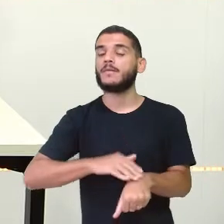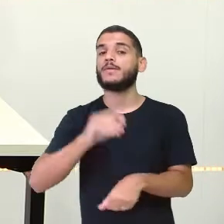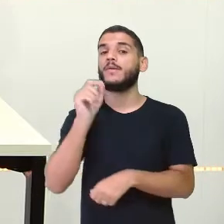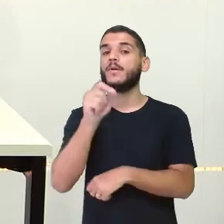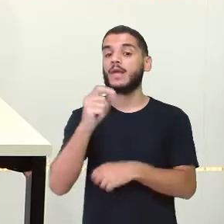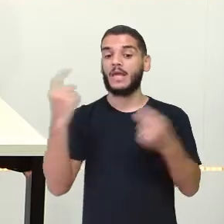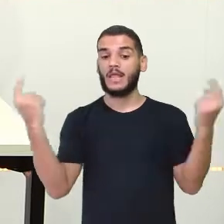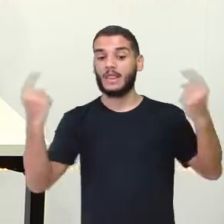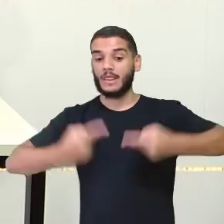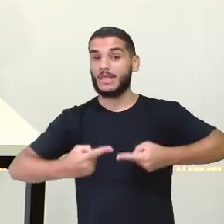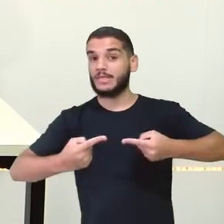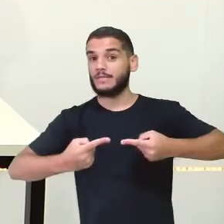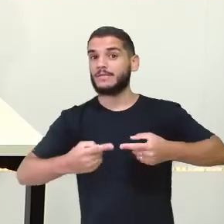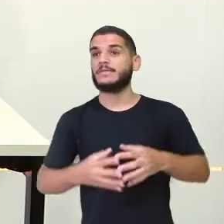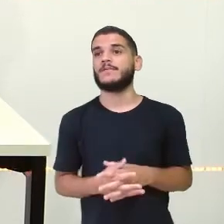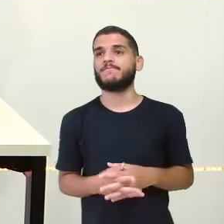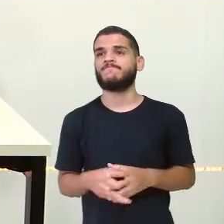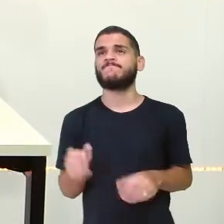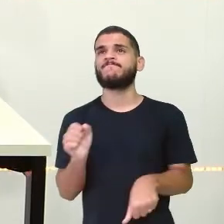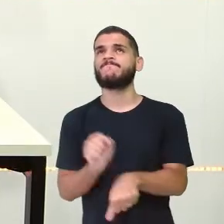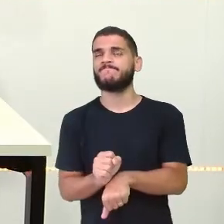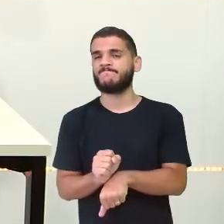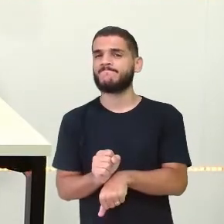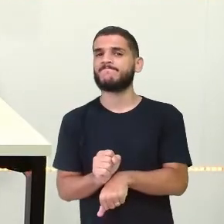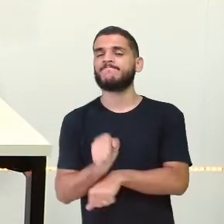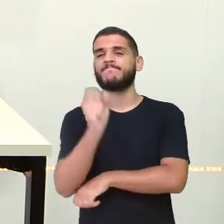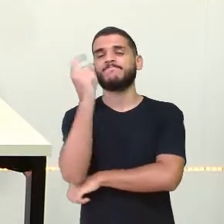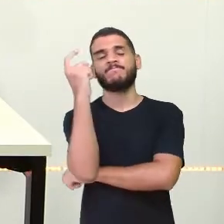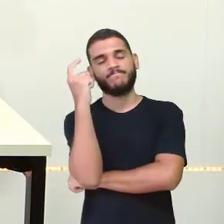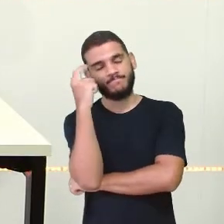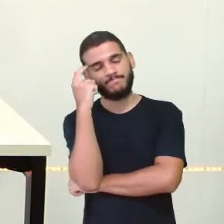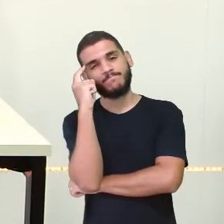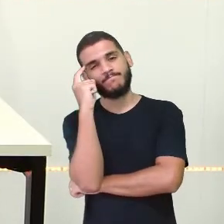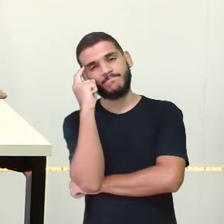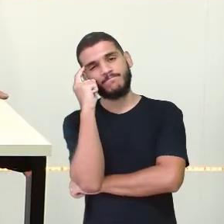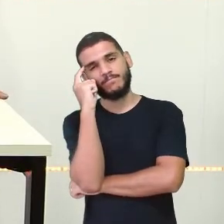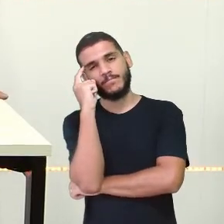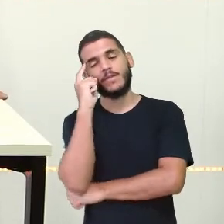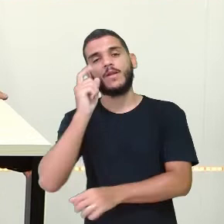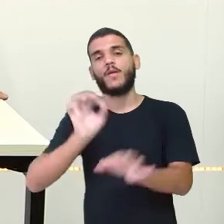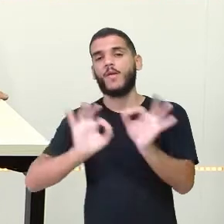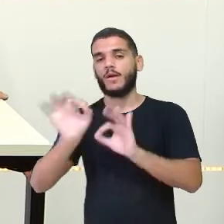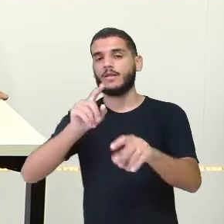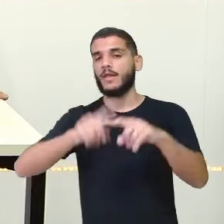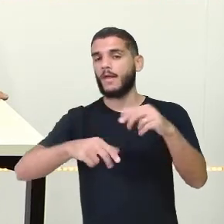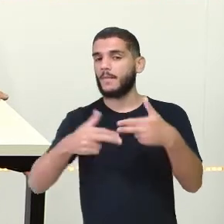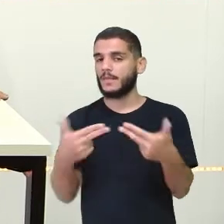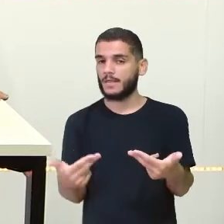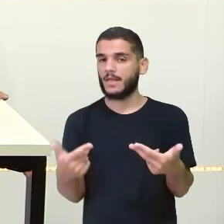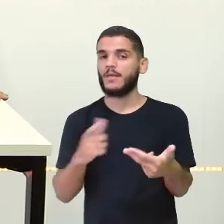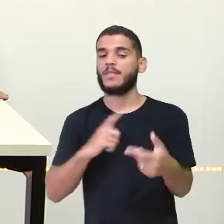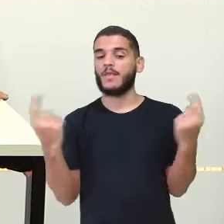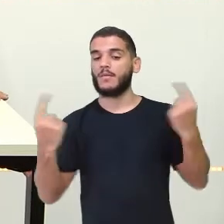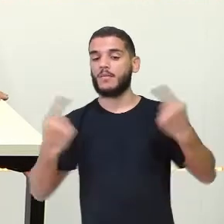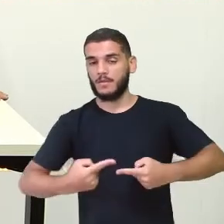desafio Pare Pense Pegue seu material Para fazer o desafio